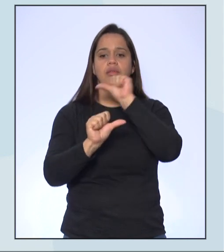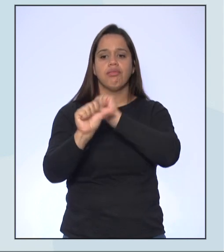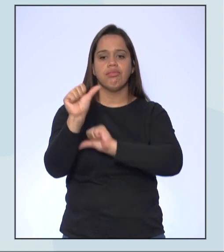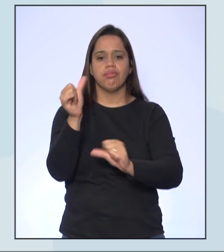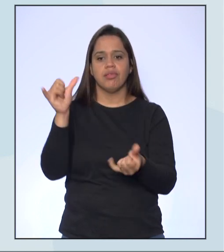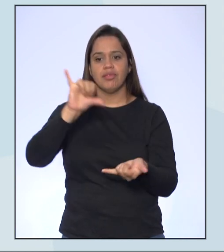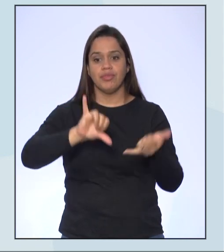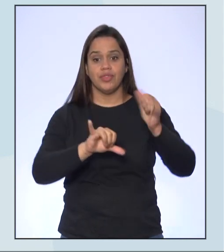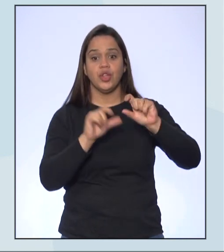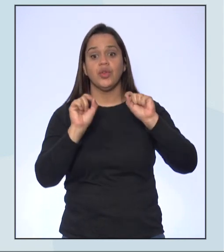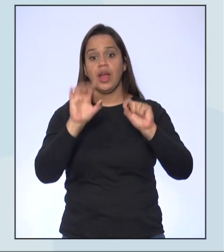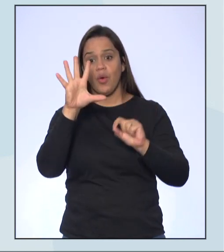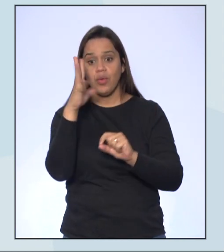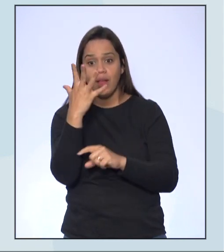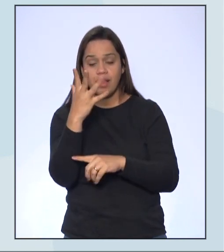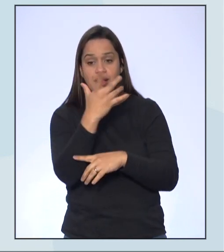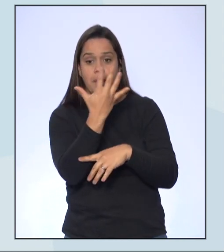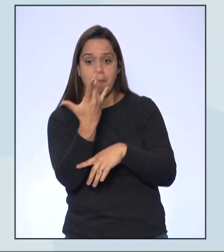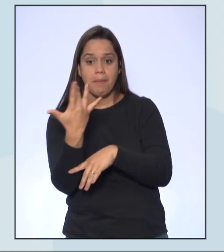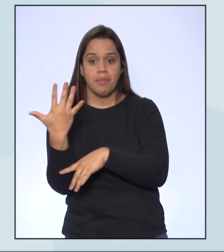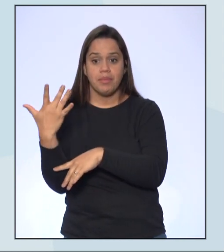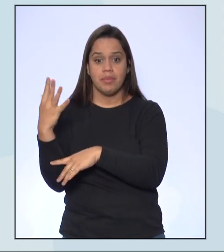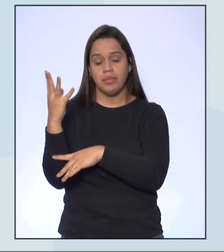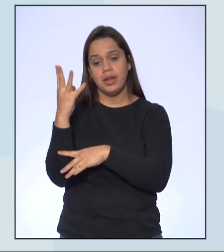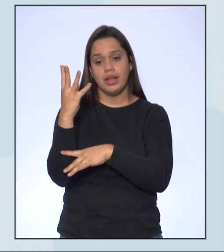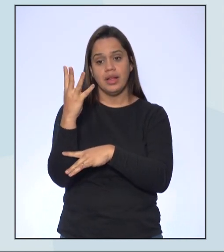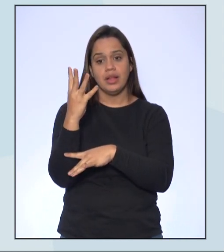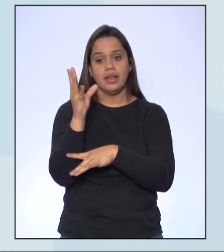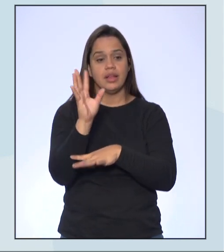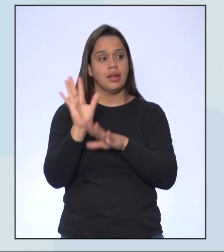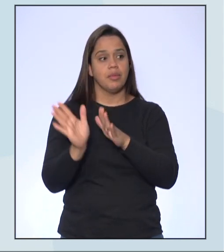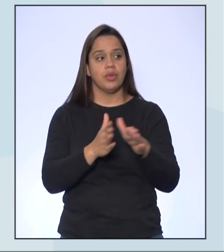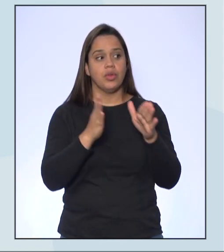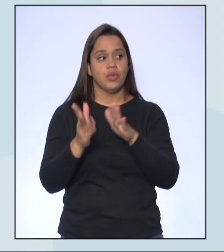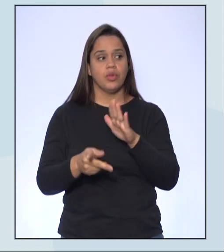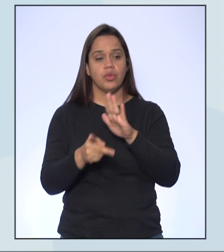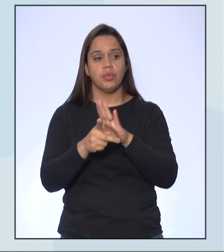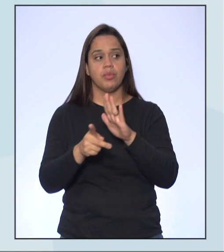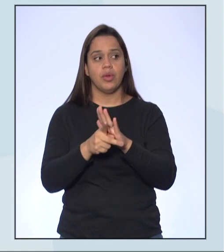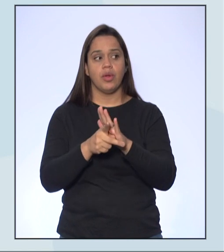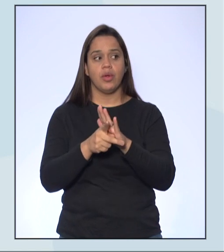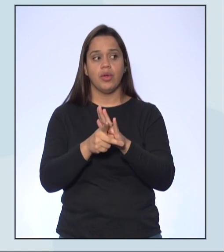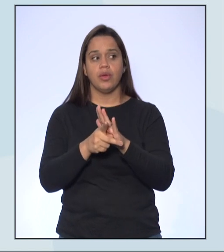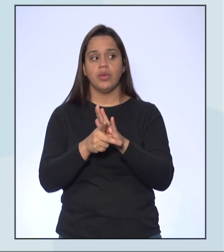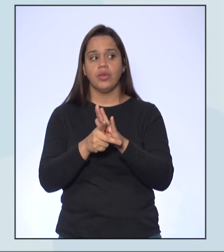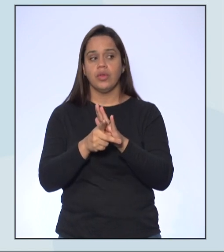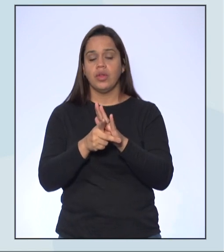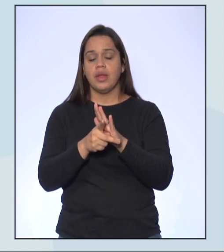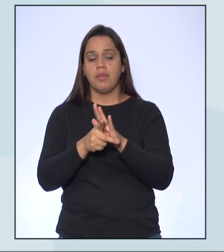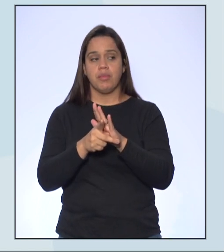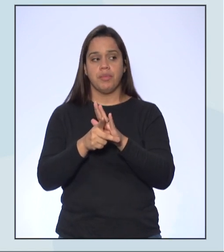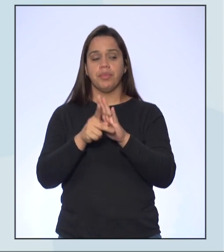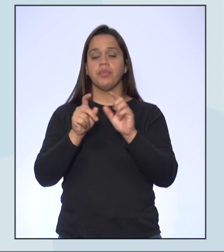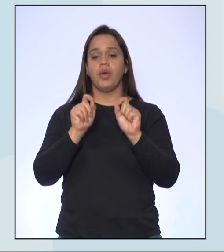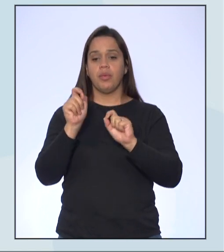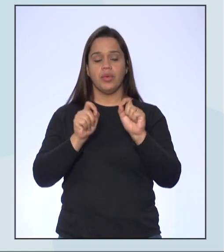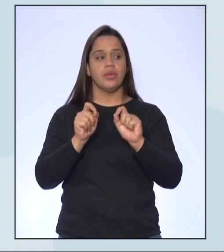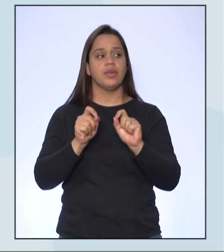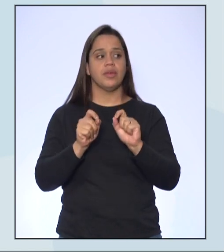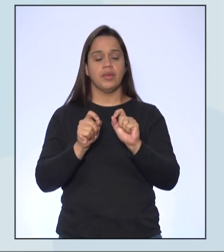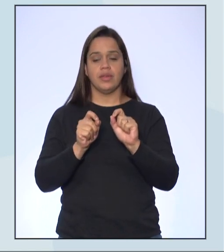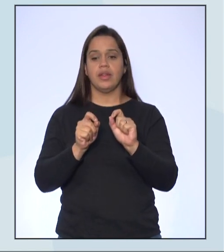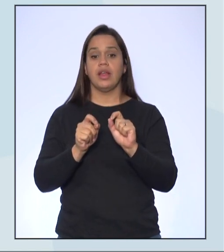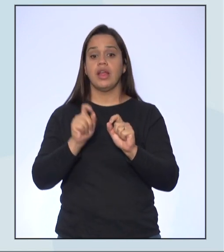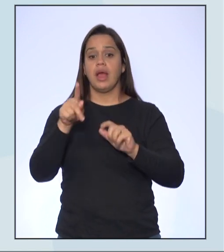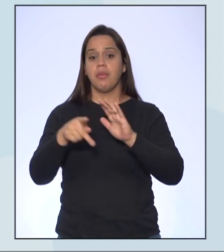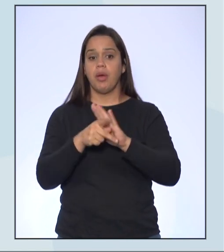a planta consegue produzir o seu próprio alimento, que é a glicose, e, além disso, ainda produz o gás